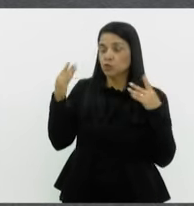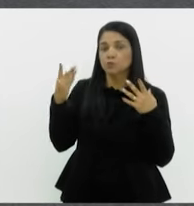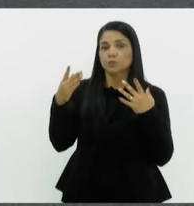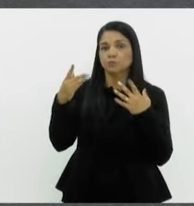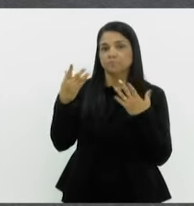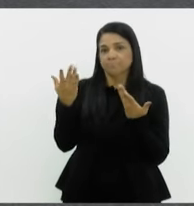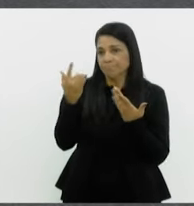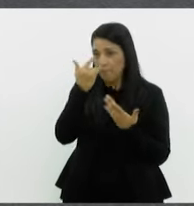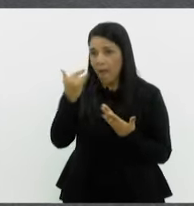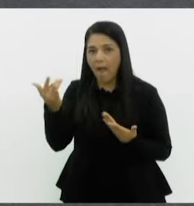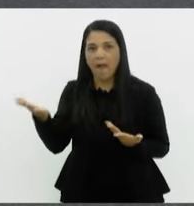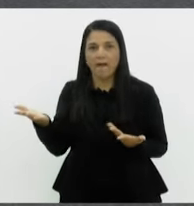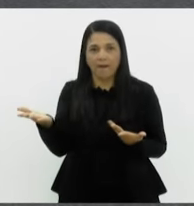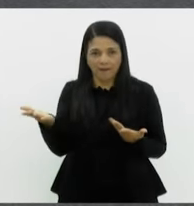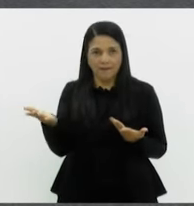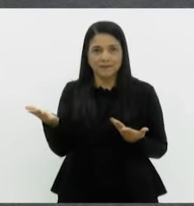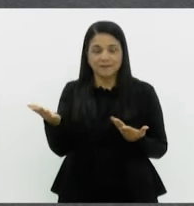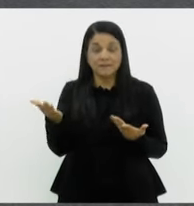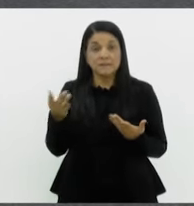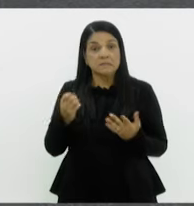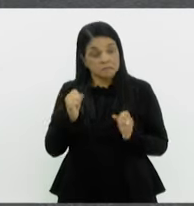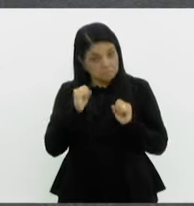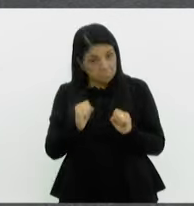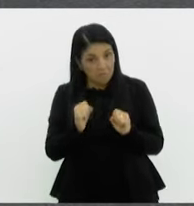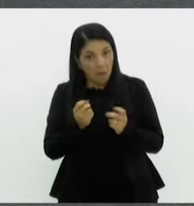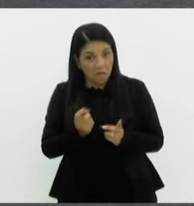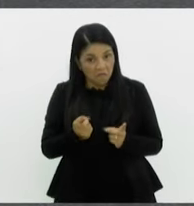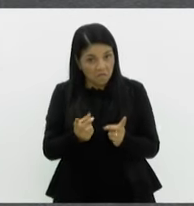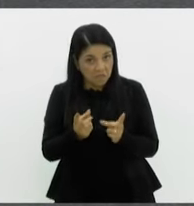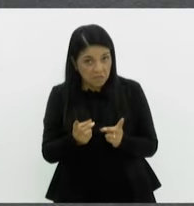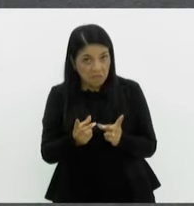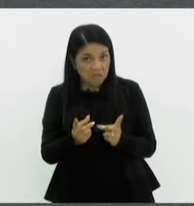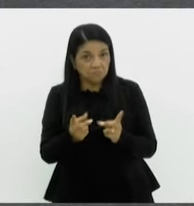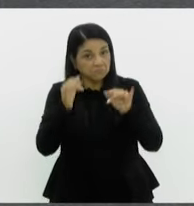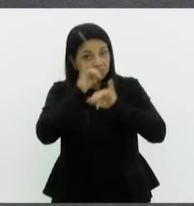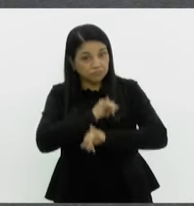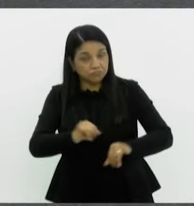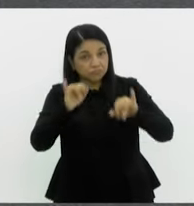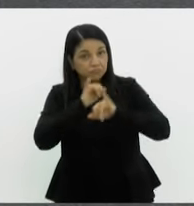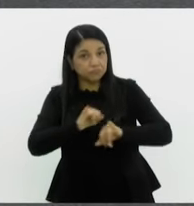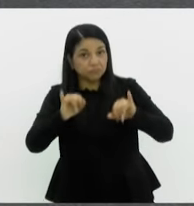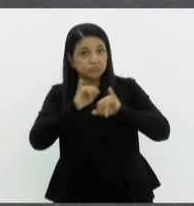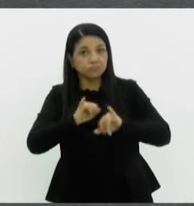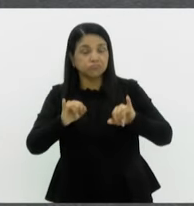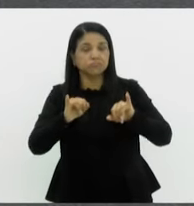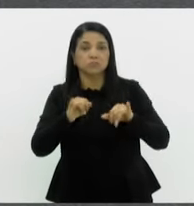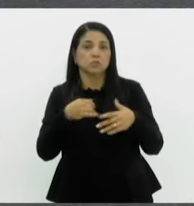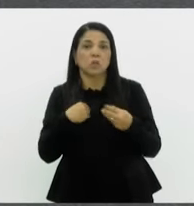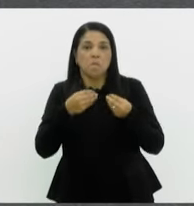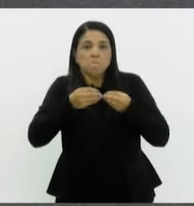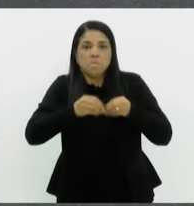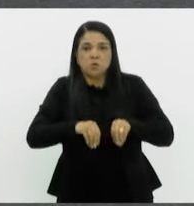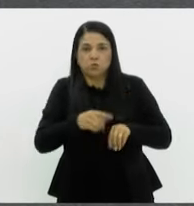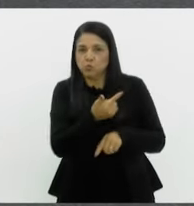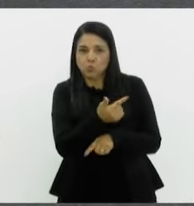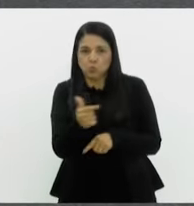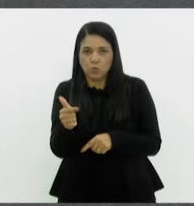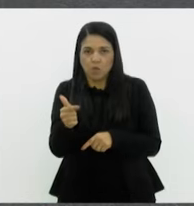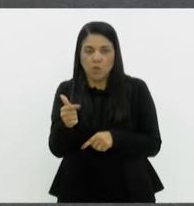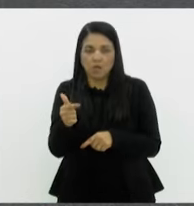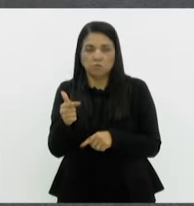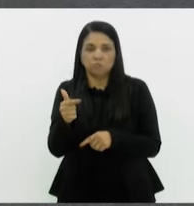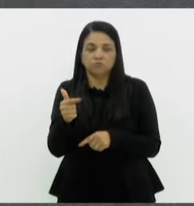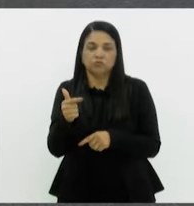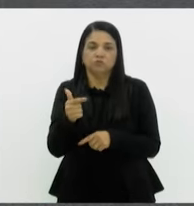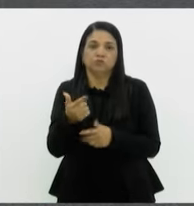vender, está divulgando sem ônus para os cofres públicos. A gente vê sempre um